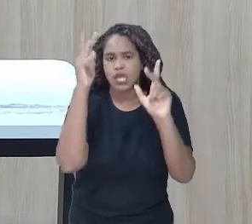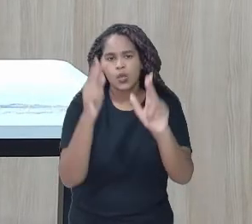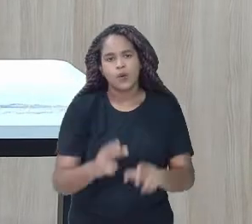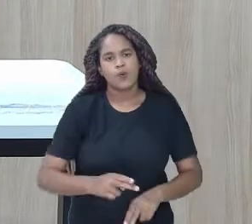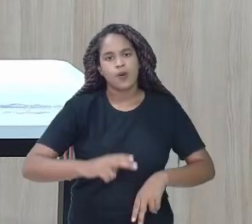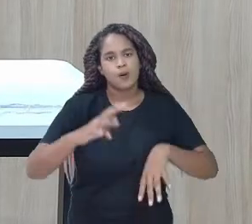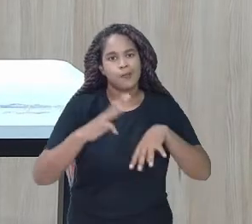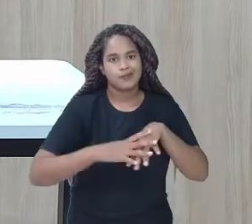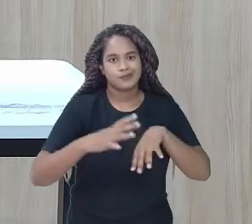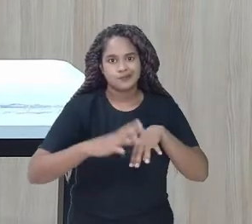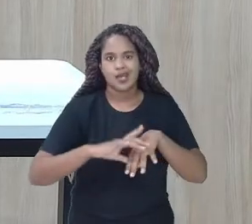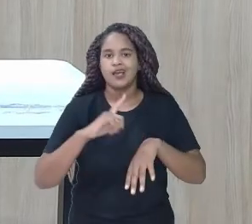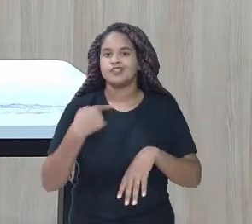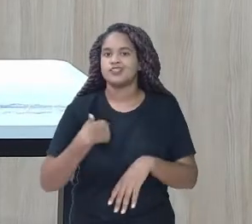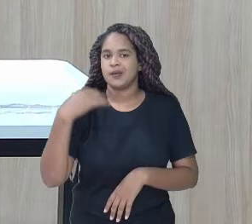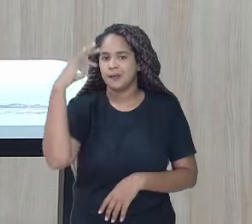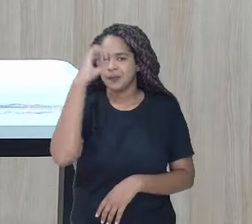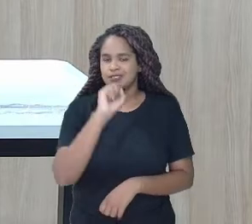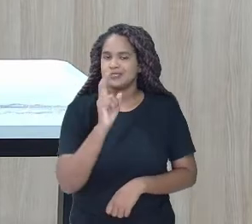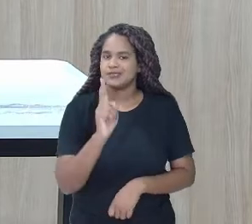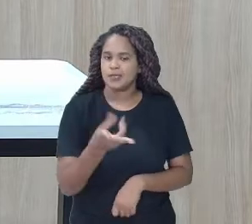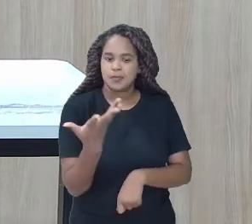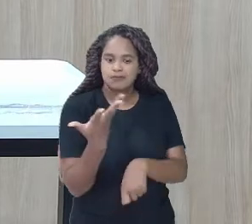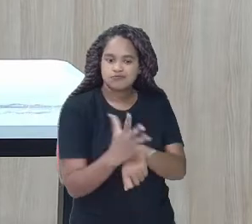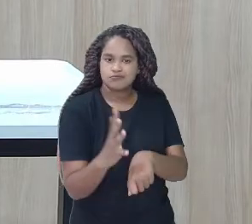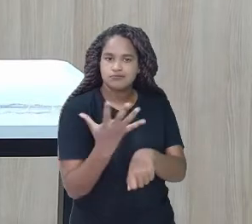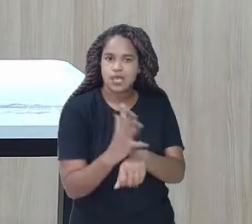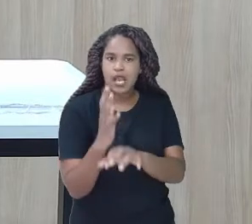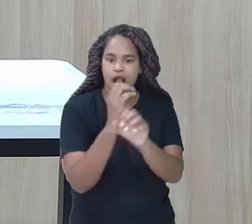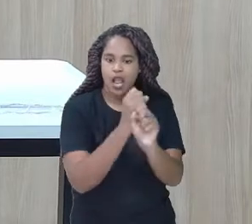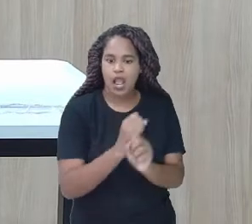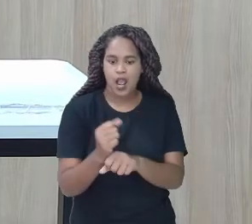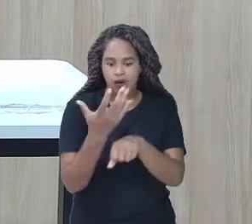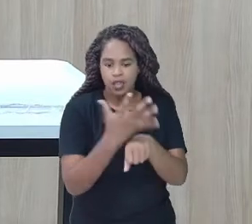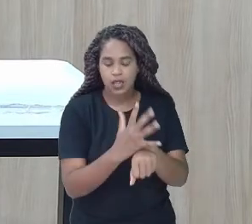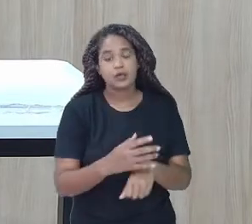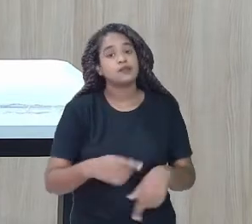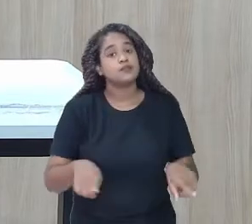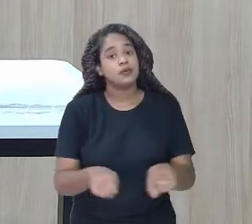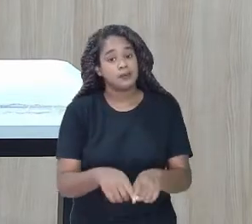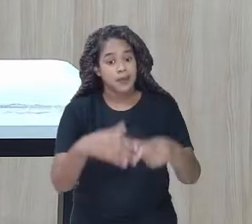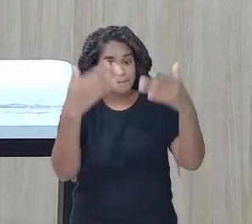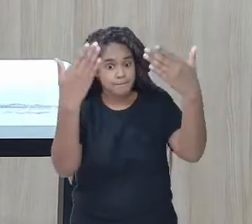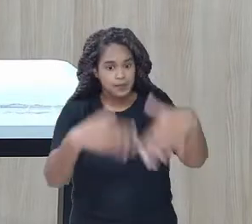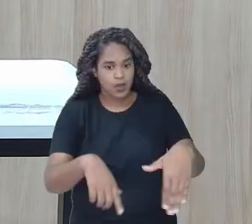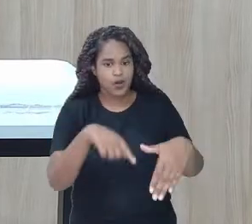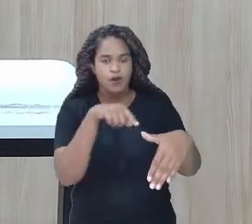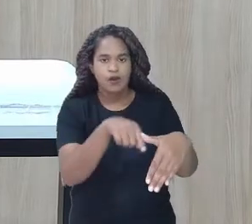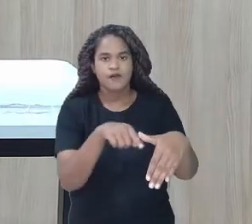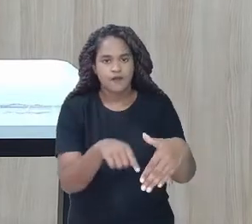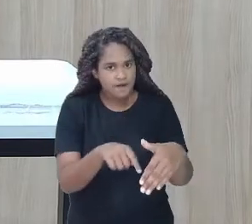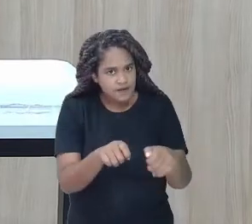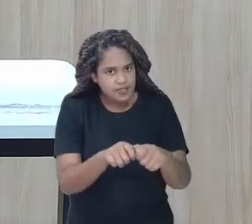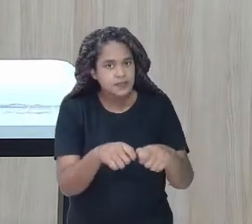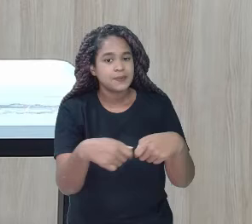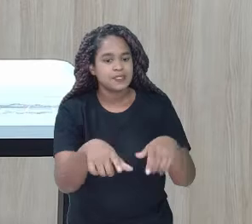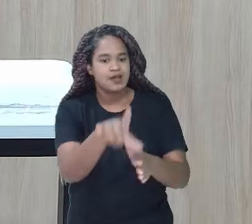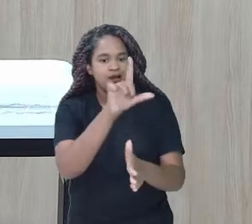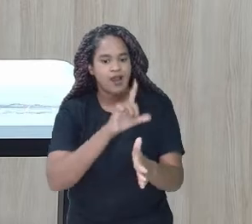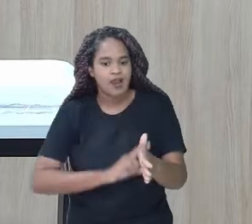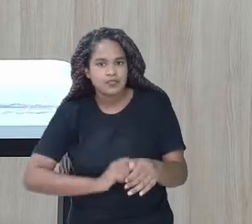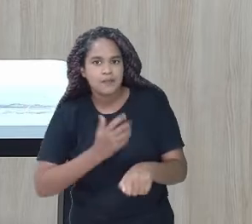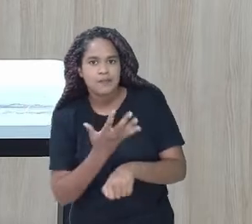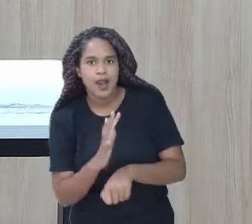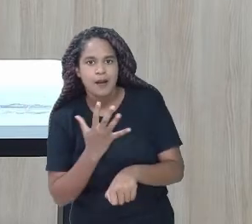matemática que nós aprendemos fazendo o exercício constantemente. Quando vamos fazer uma prova, então baixamos questões sobre aquela prova. Então,